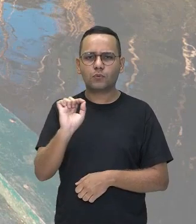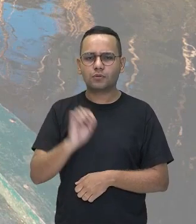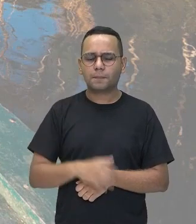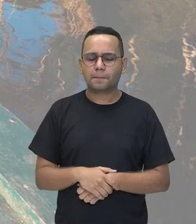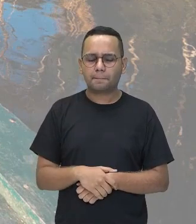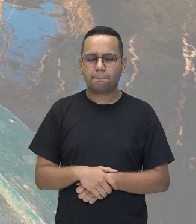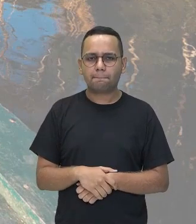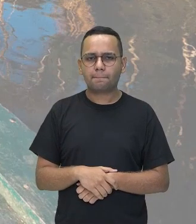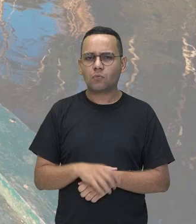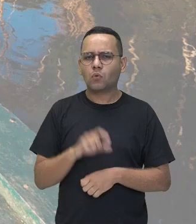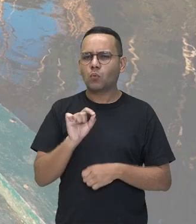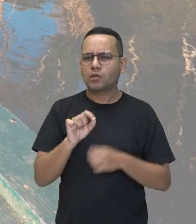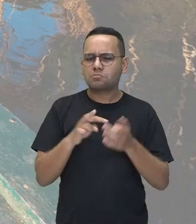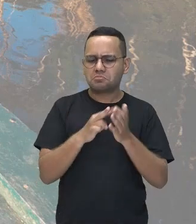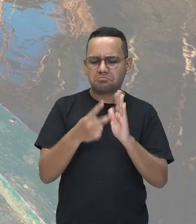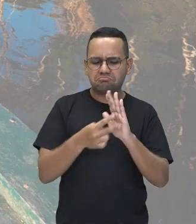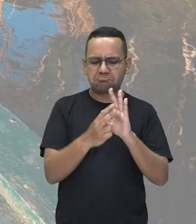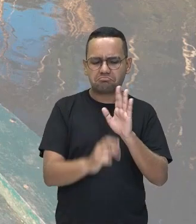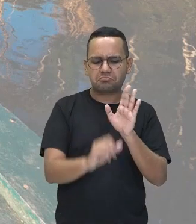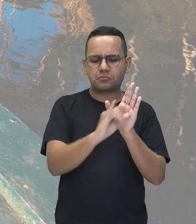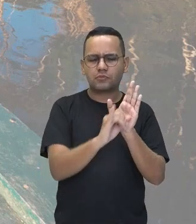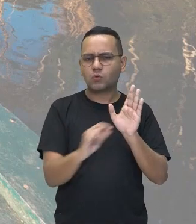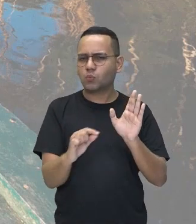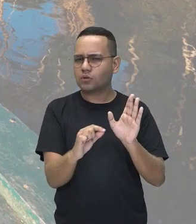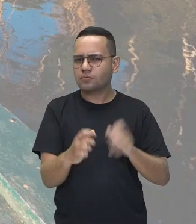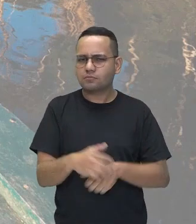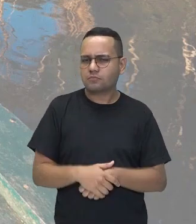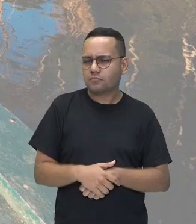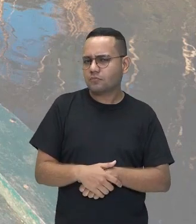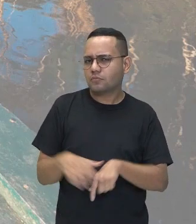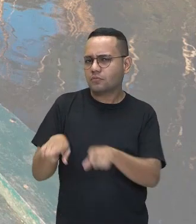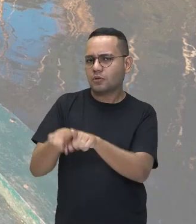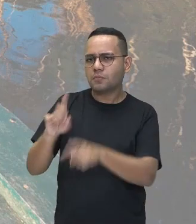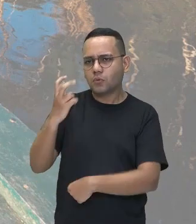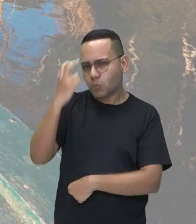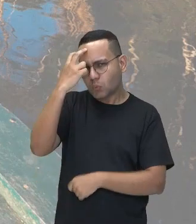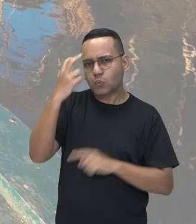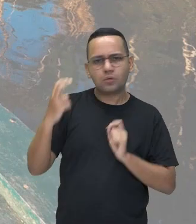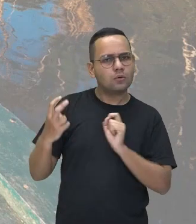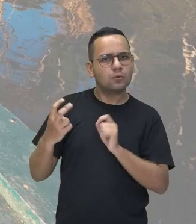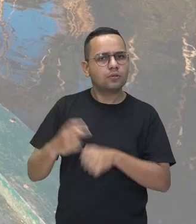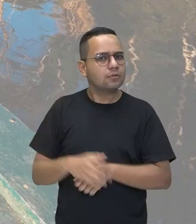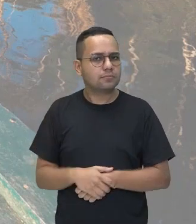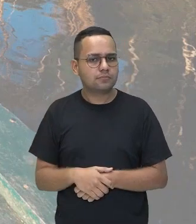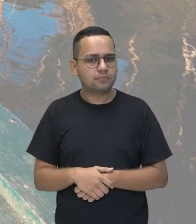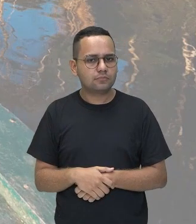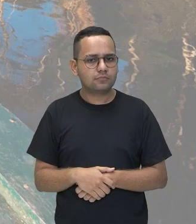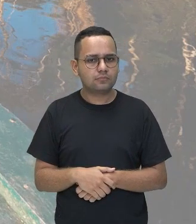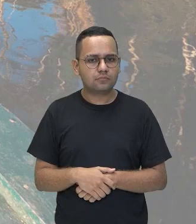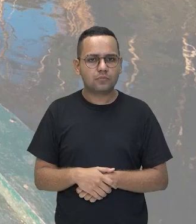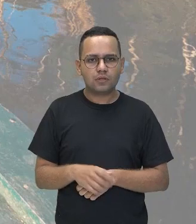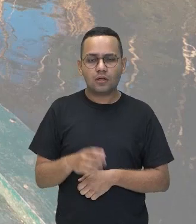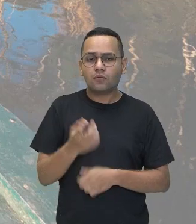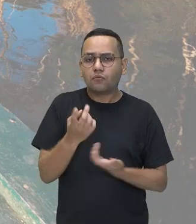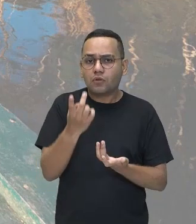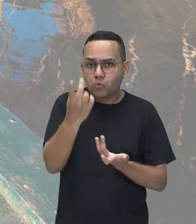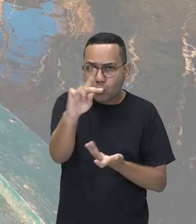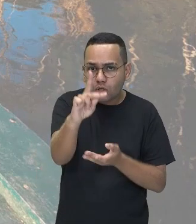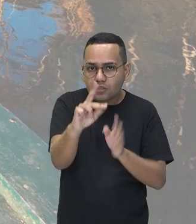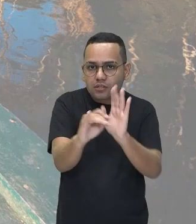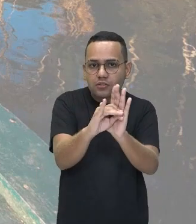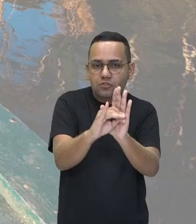nossa identidade, o que é, então, a nossa cultura, o que é, então, a sua identidade na